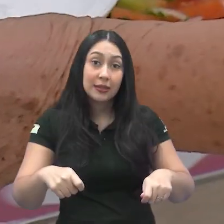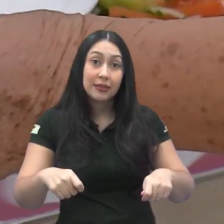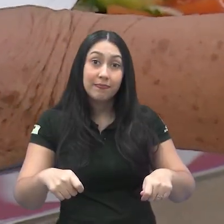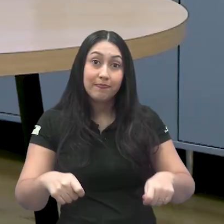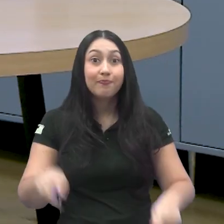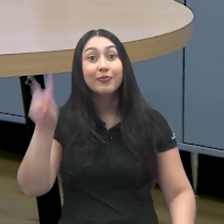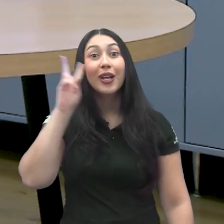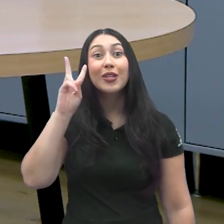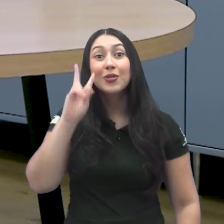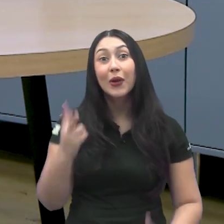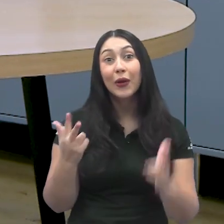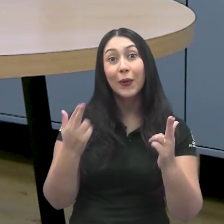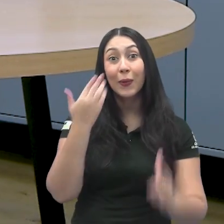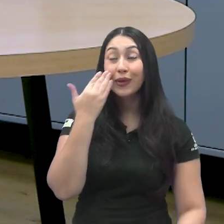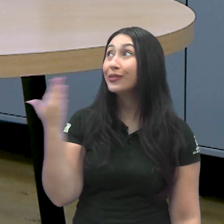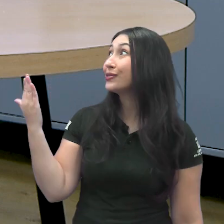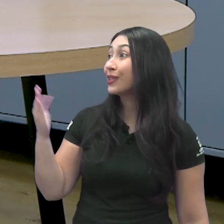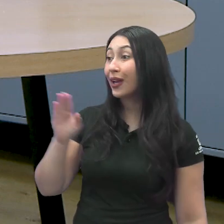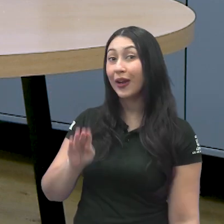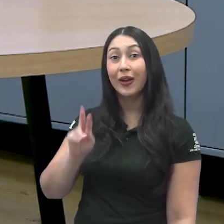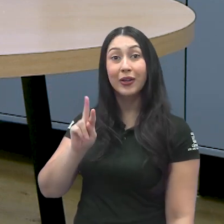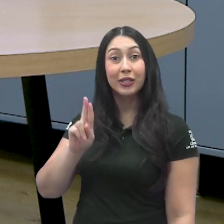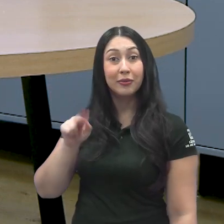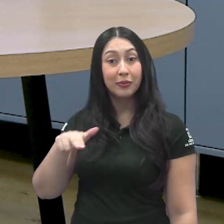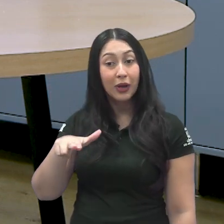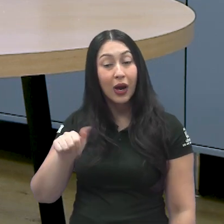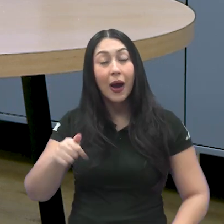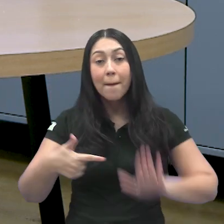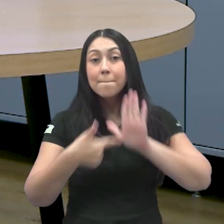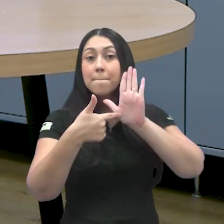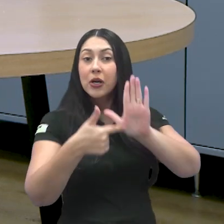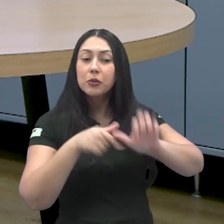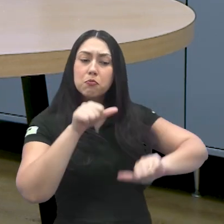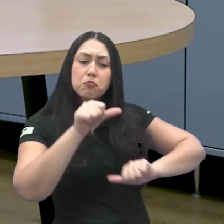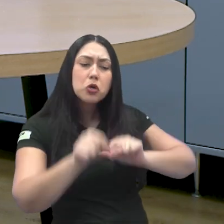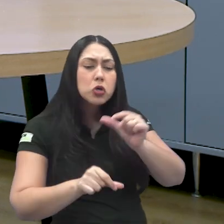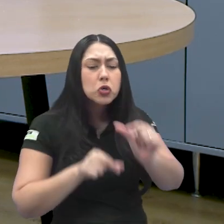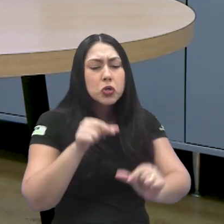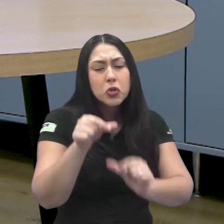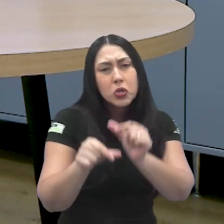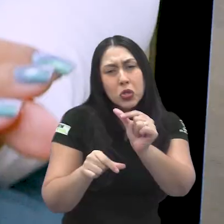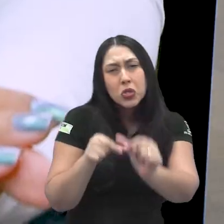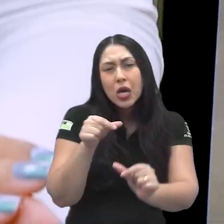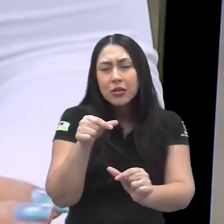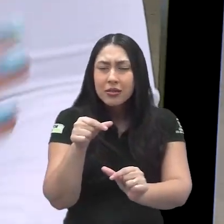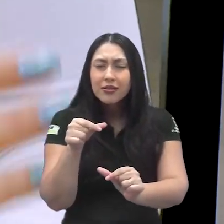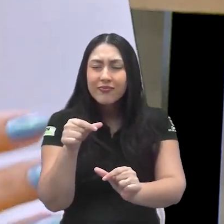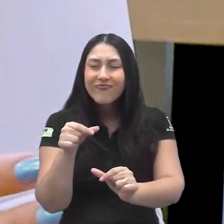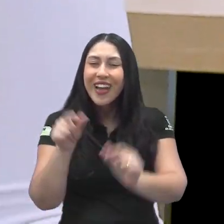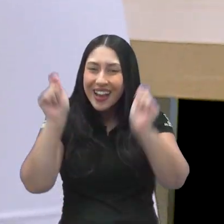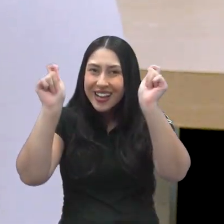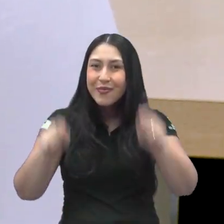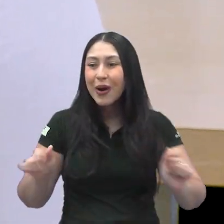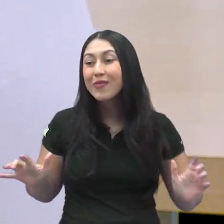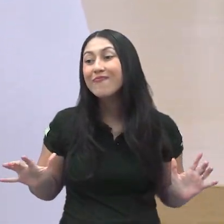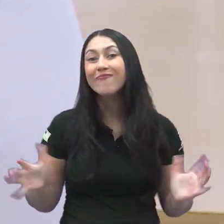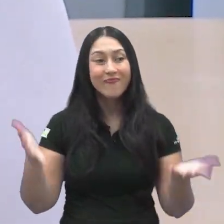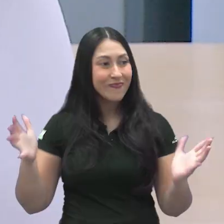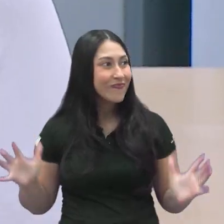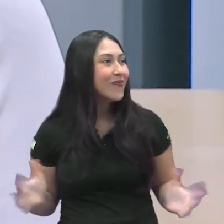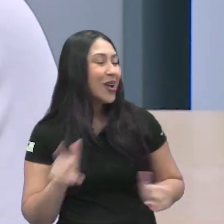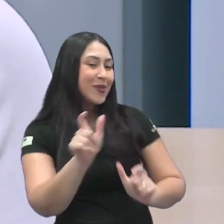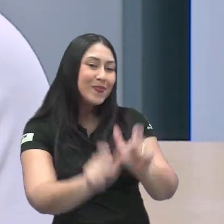pessoa. Histórias como a da Bruna mostram que, com pequenas mudanças diárias, é possível inspirar